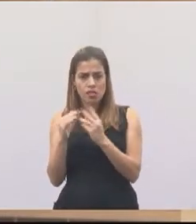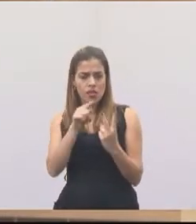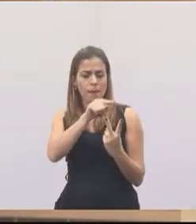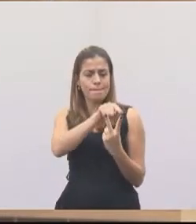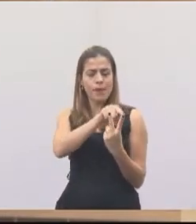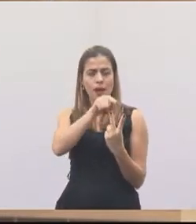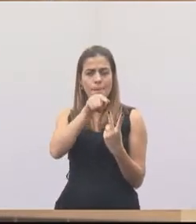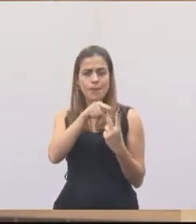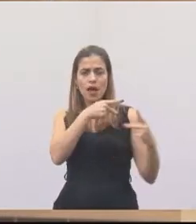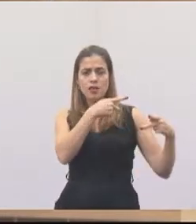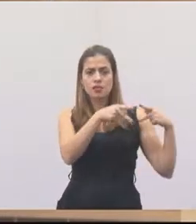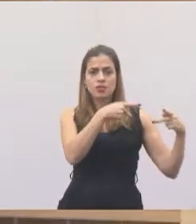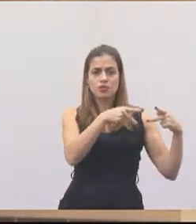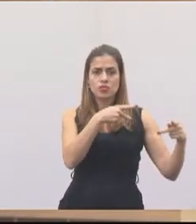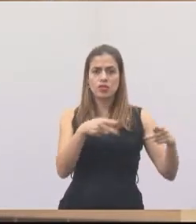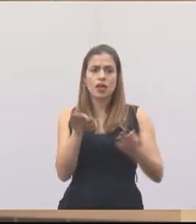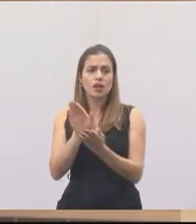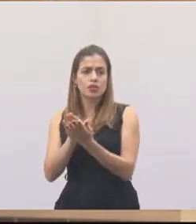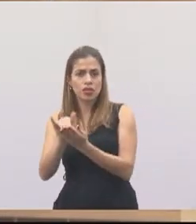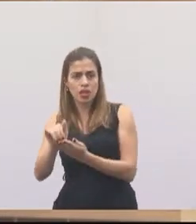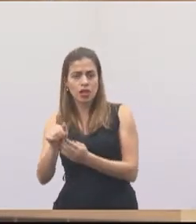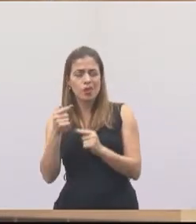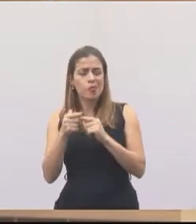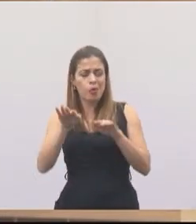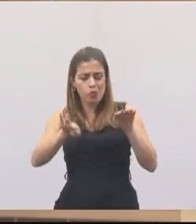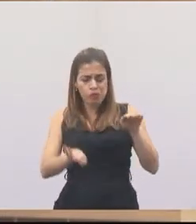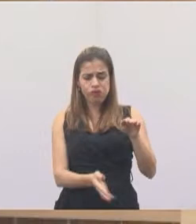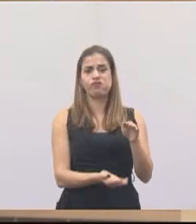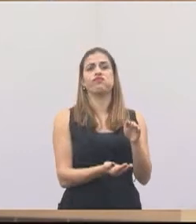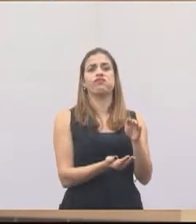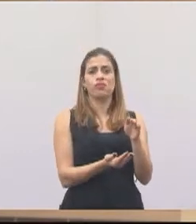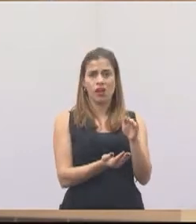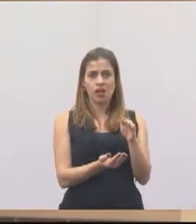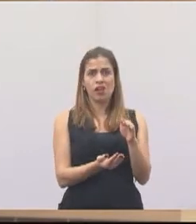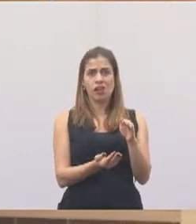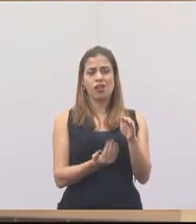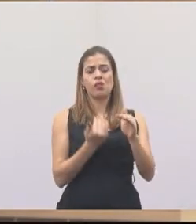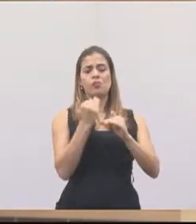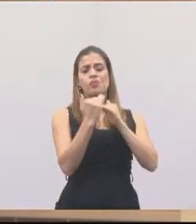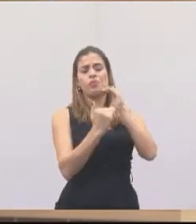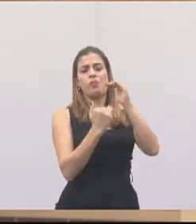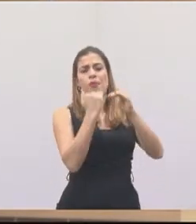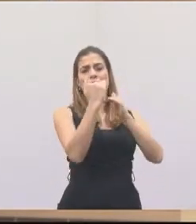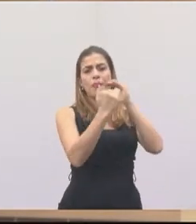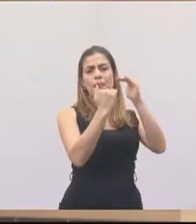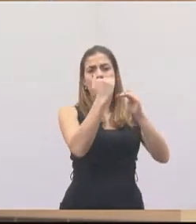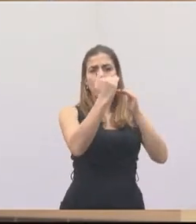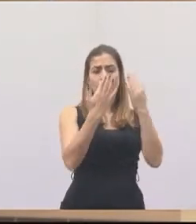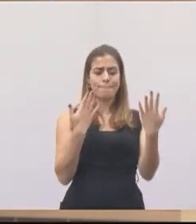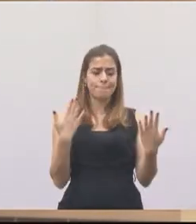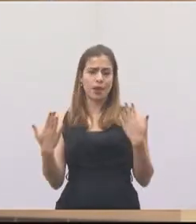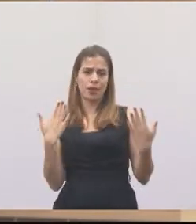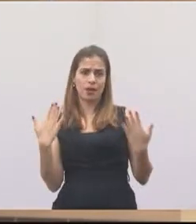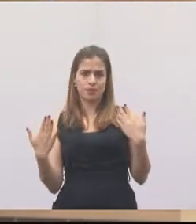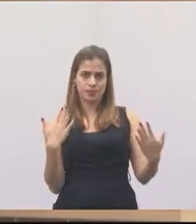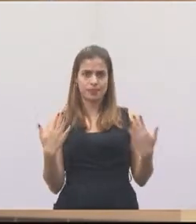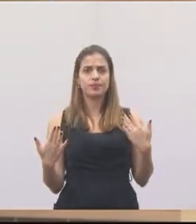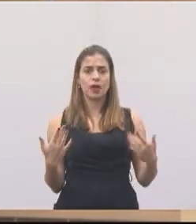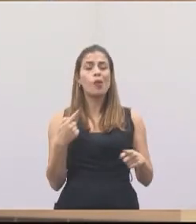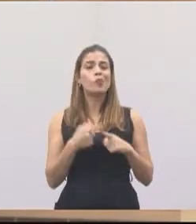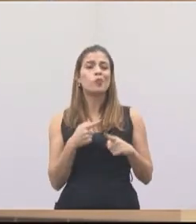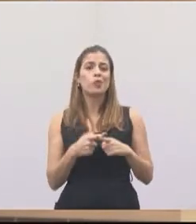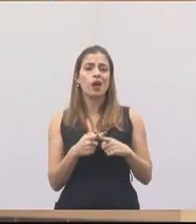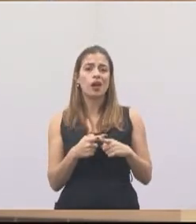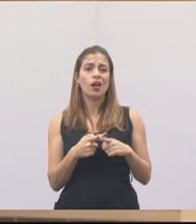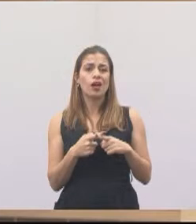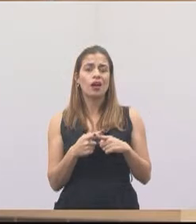entre São José e Jacareí um abismo no desenvolvimento entre essas 2 cidades. Por causa,